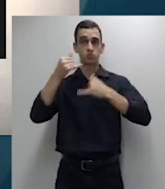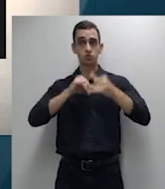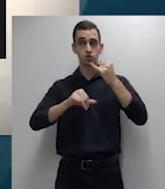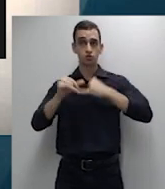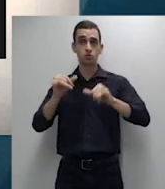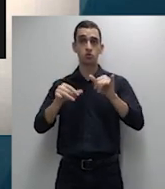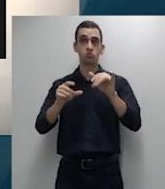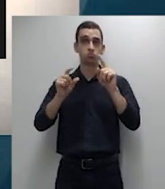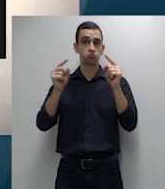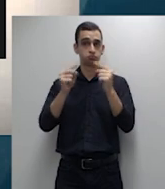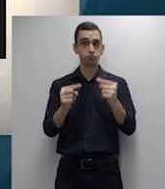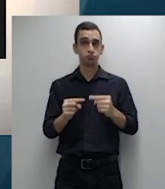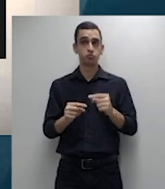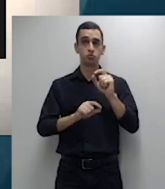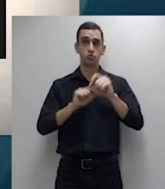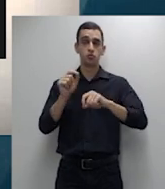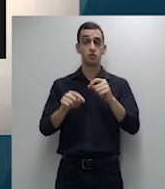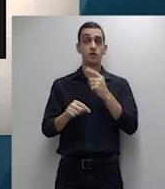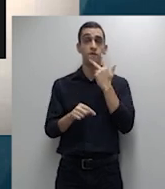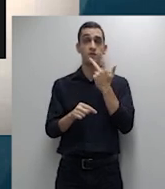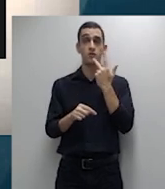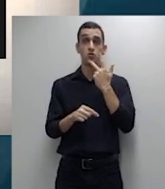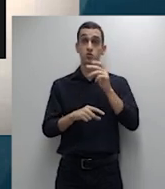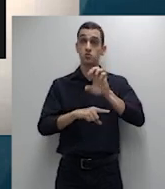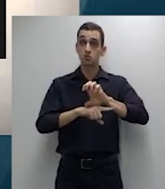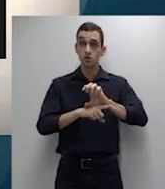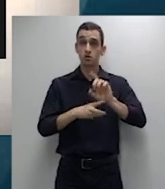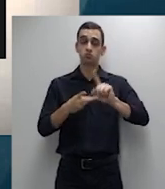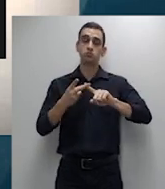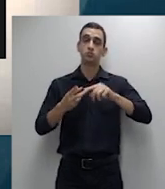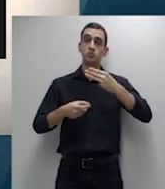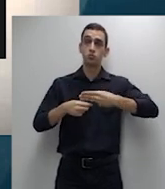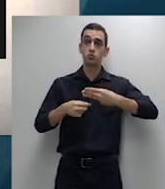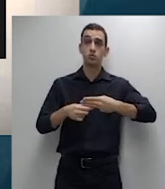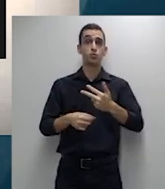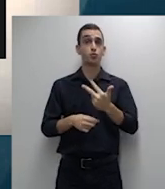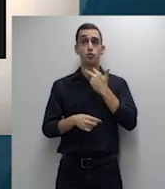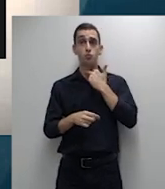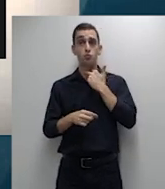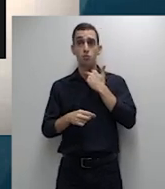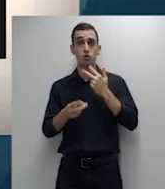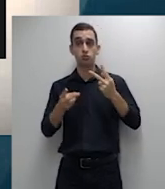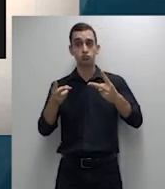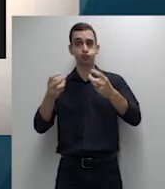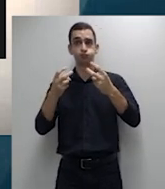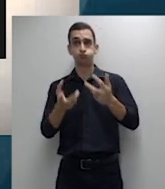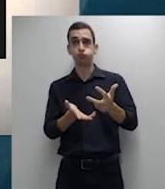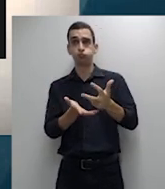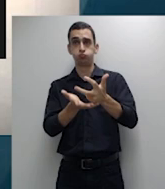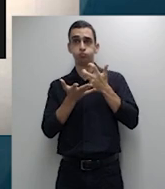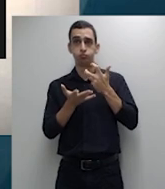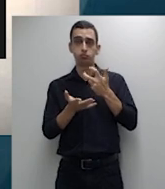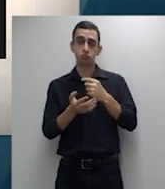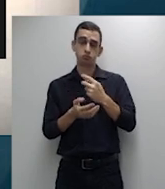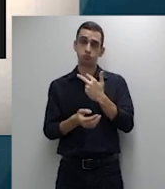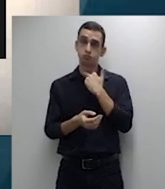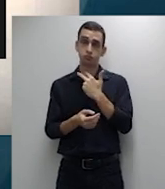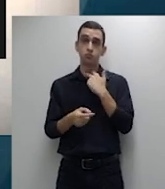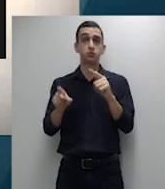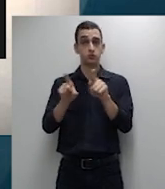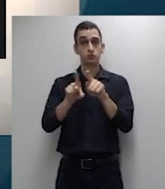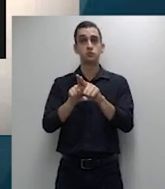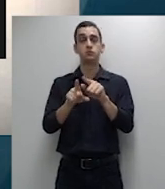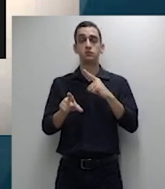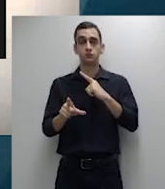não pode sobrar estado e município não pode cobrar pelo uso que passa para mim aí escalante é uma lei geral de